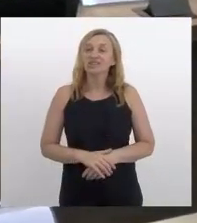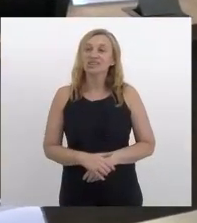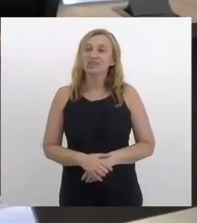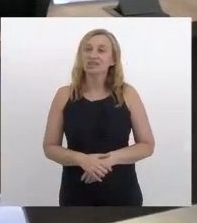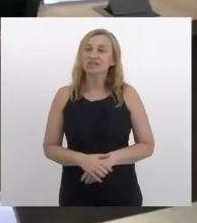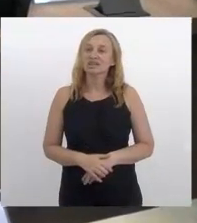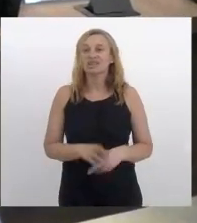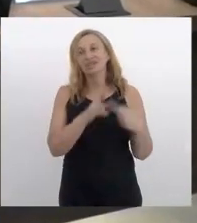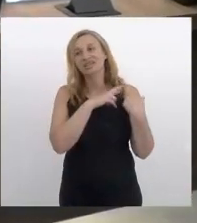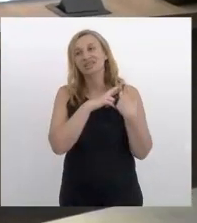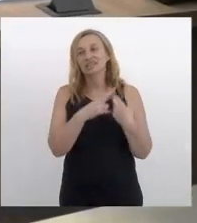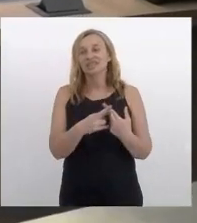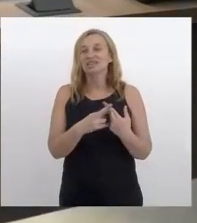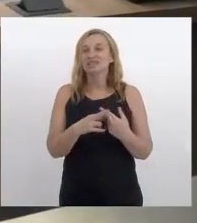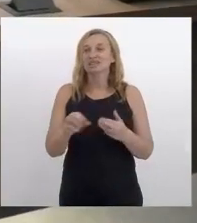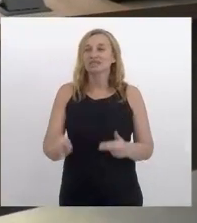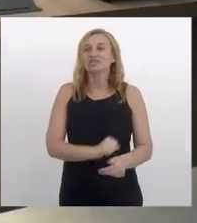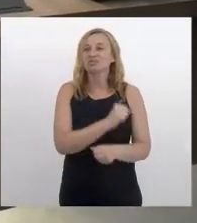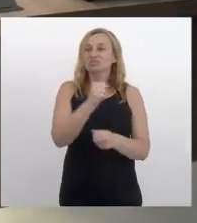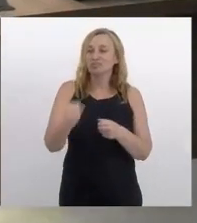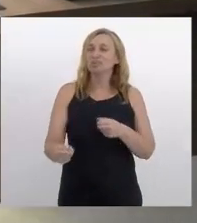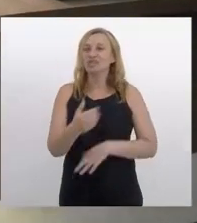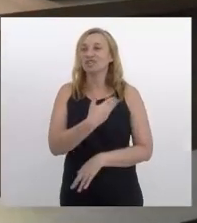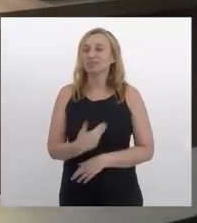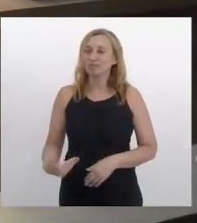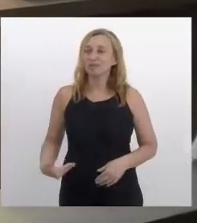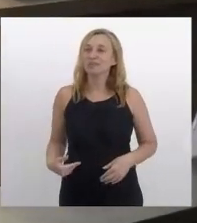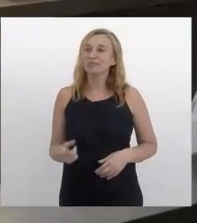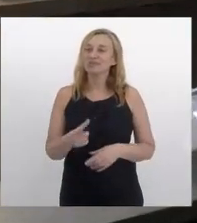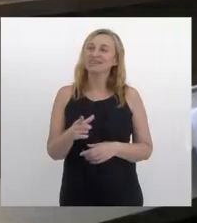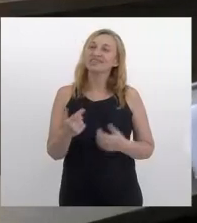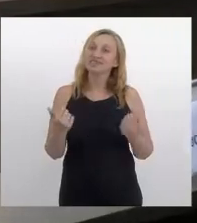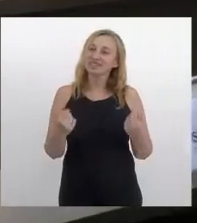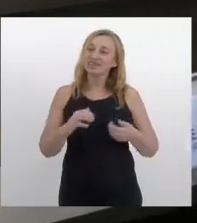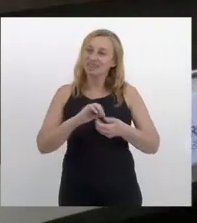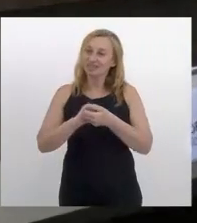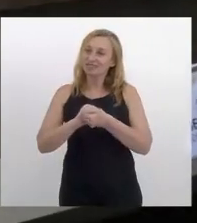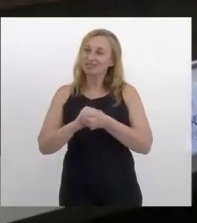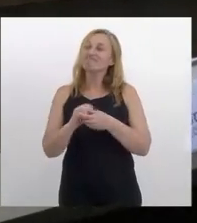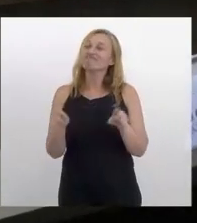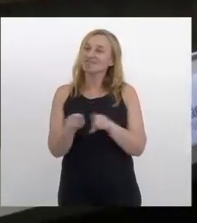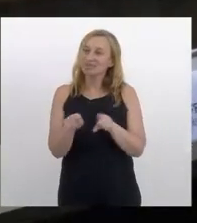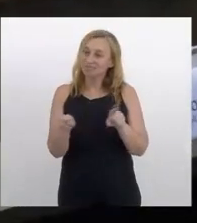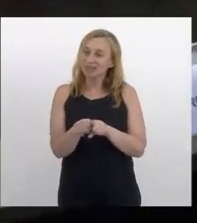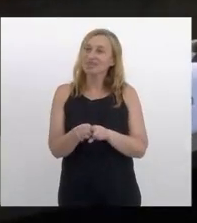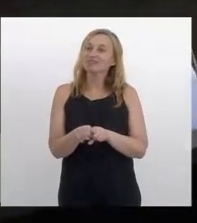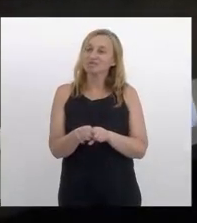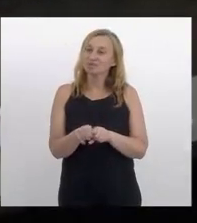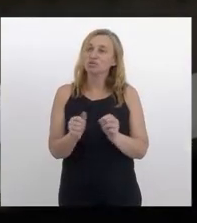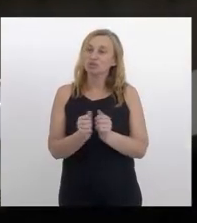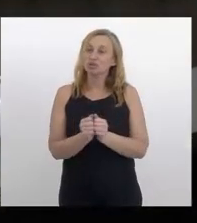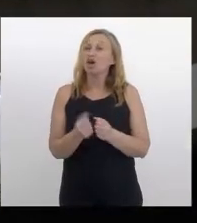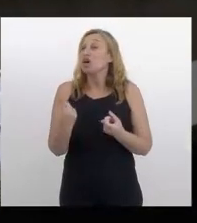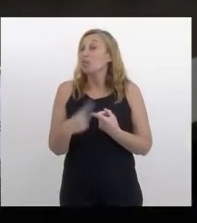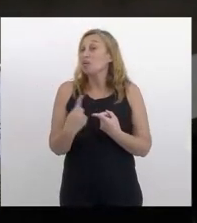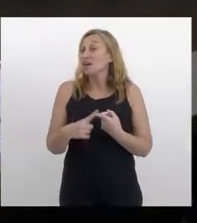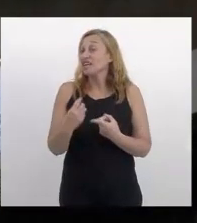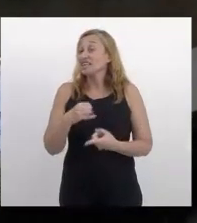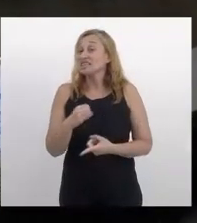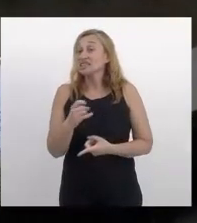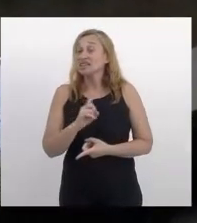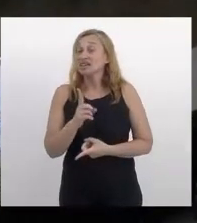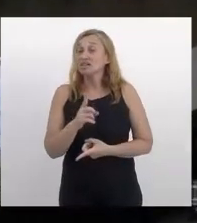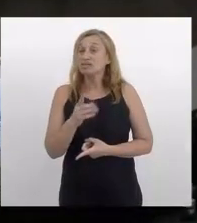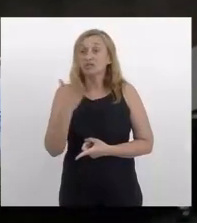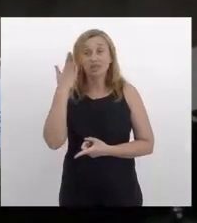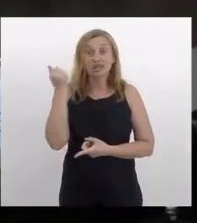a responsabilidade no poder público. Nós temos que colaborar com o poder público, porque senão muitas vezes eles não vão